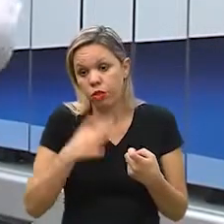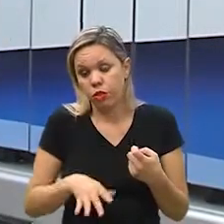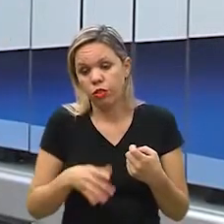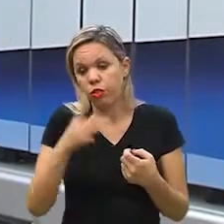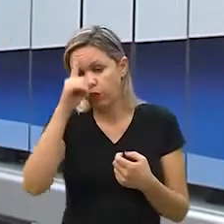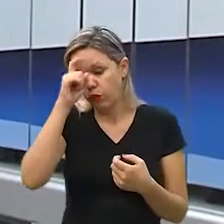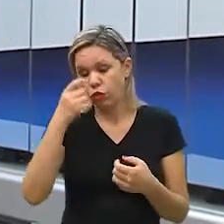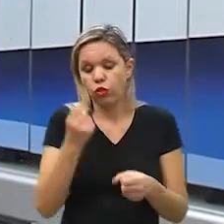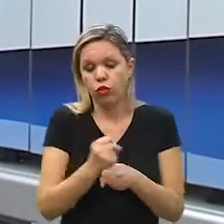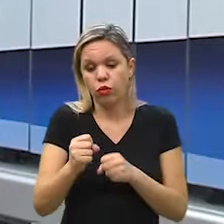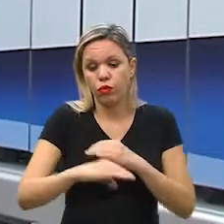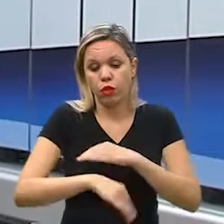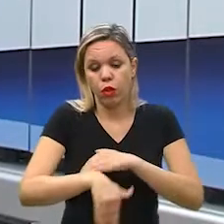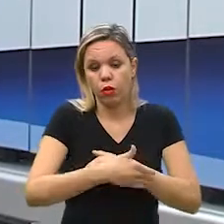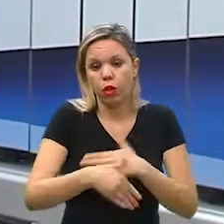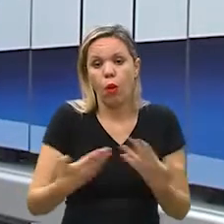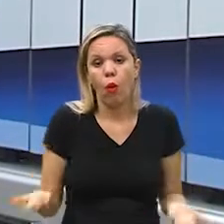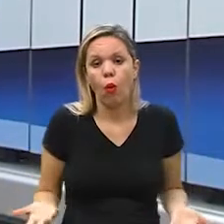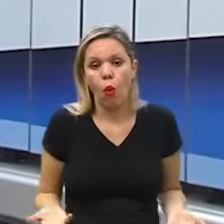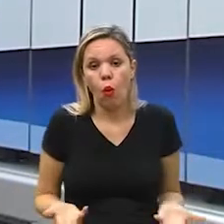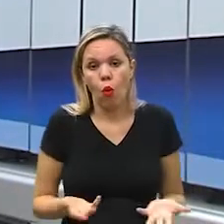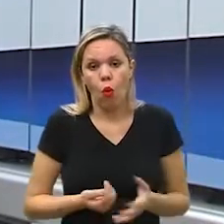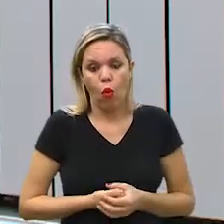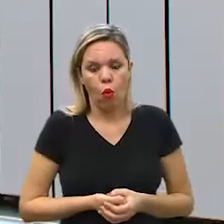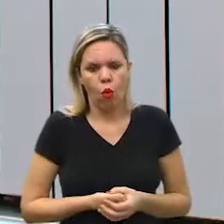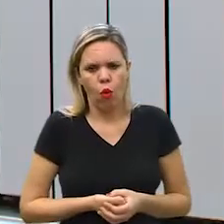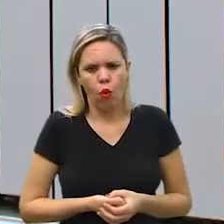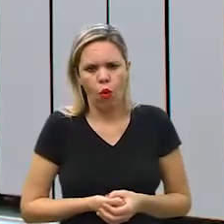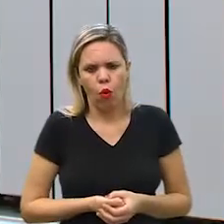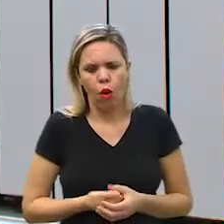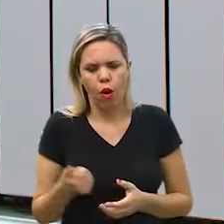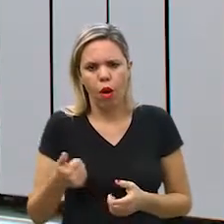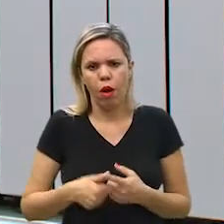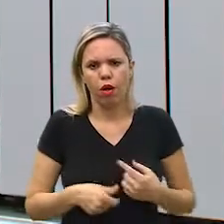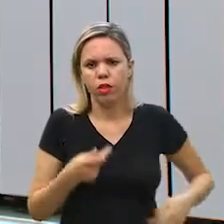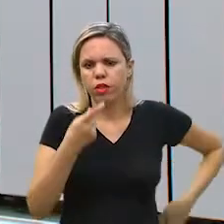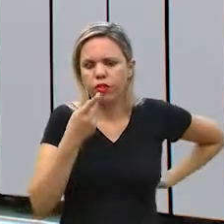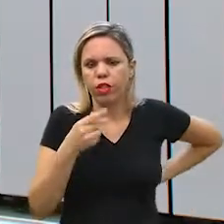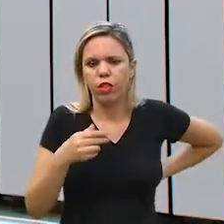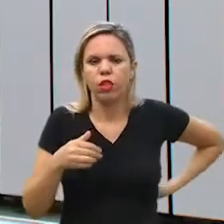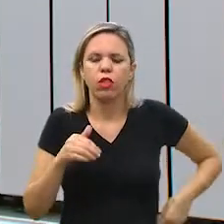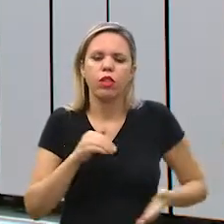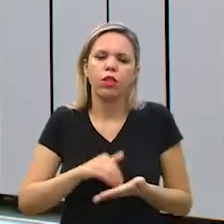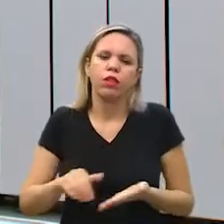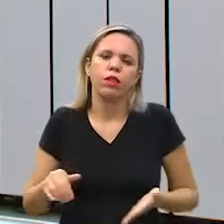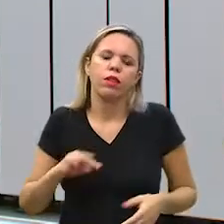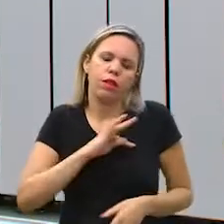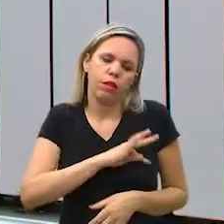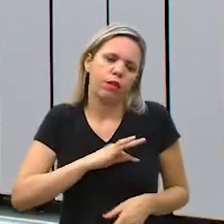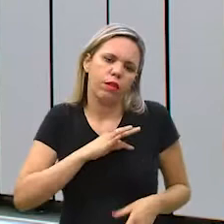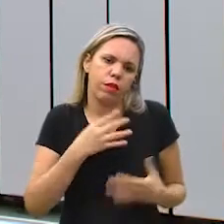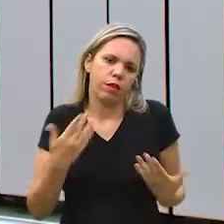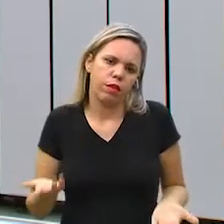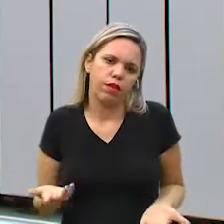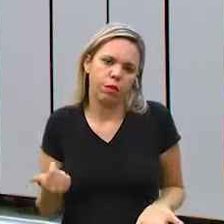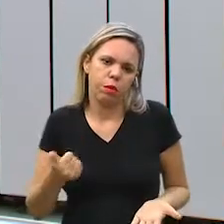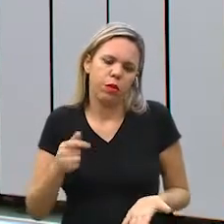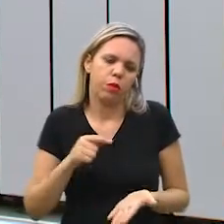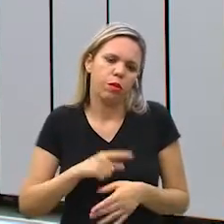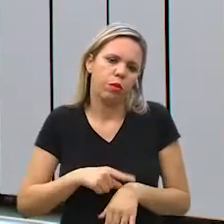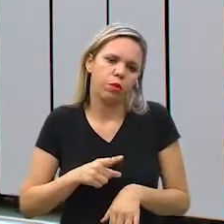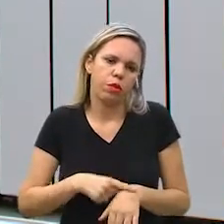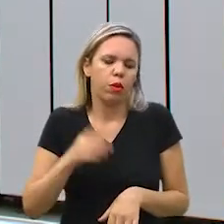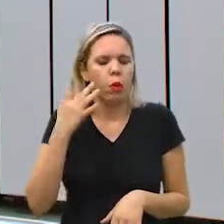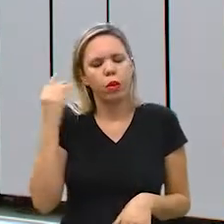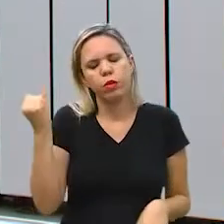quero asfalto na minha rua, como é que você vê essas questões? Bom, Gabriel, primeiro é aquilo que o secretário falou, a questão é técnica, né, nesse primeiro momento.